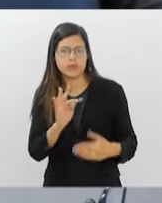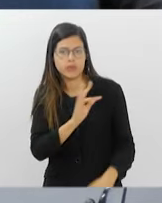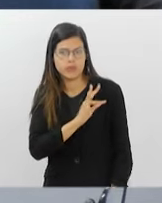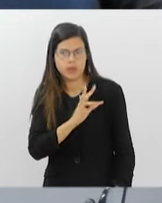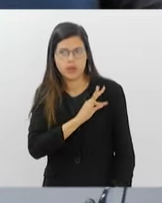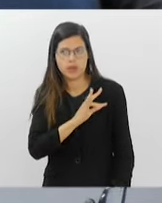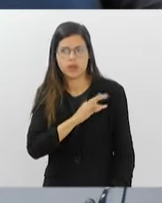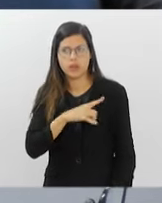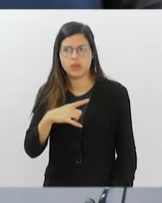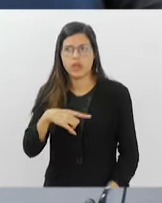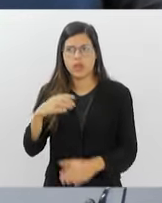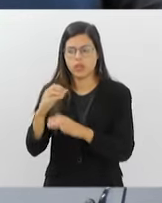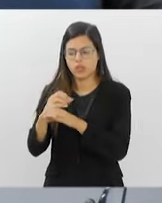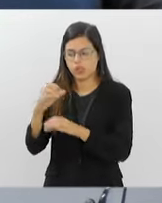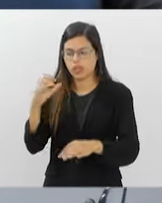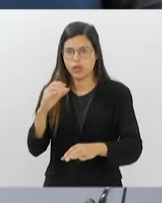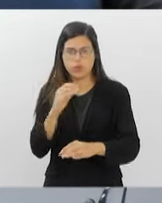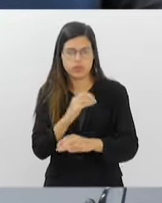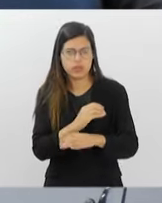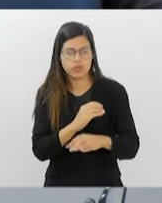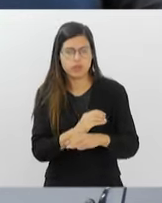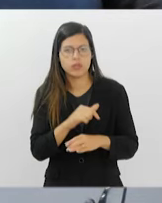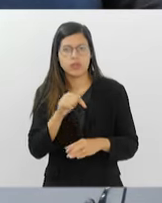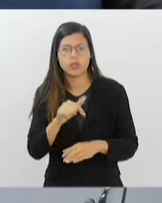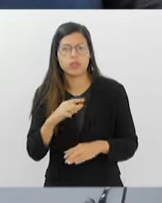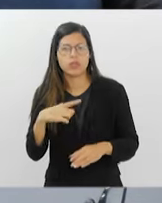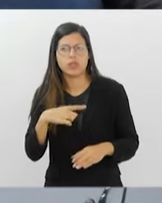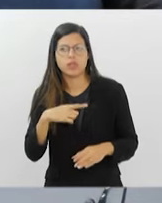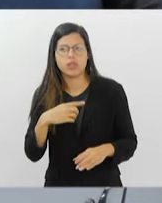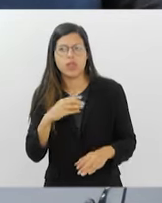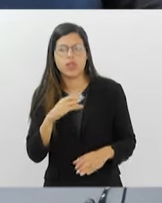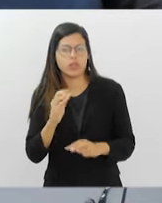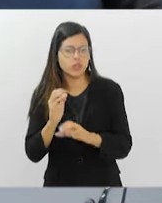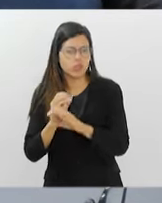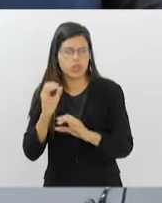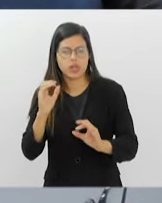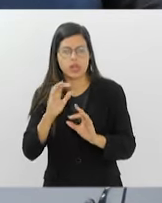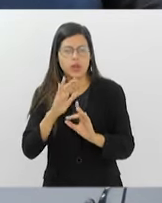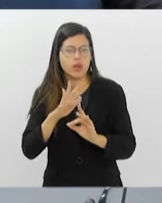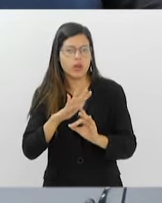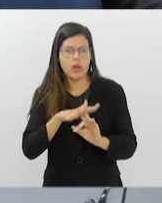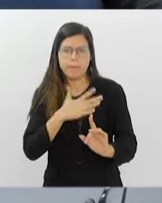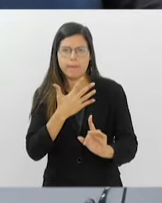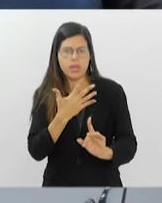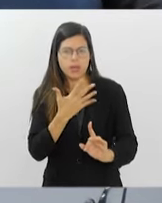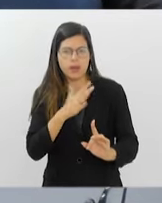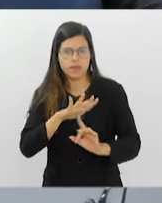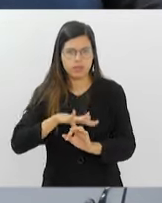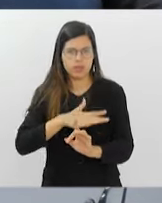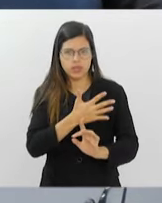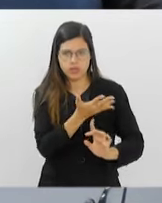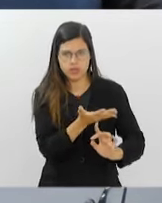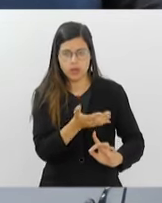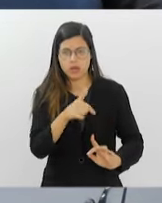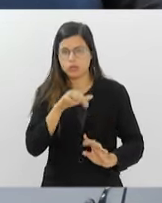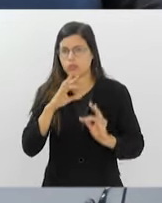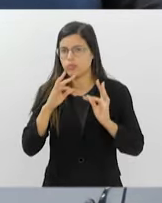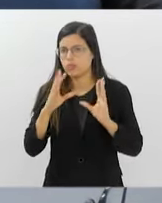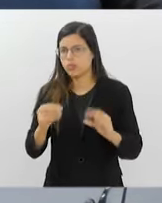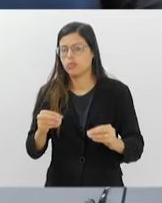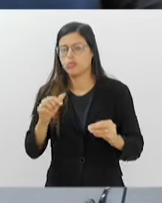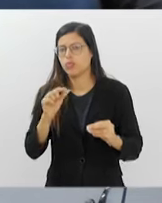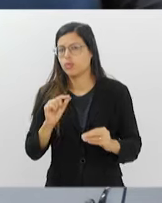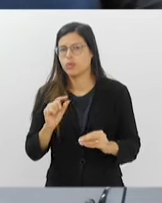a gente tem engenheiro civil a gente tem engenheiro ambiental enfim todos eles especializados na defesa do consumidor todos